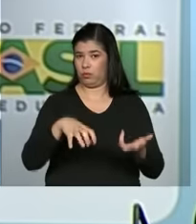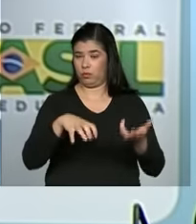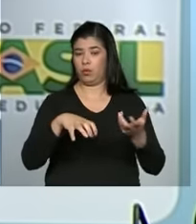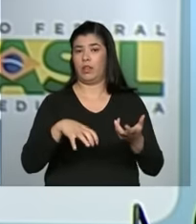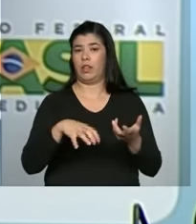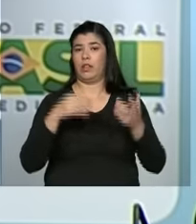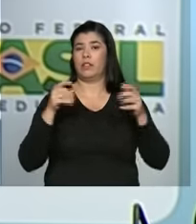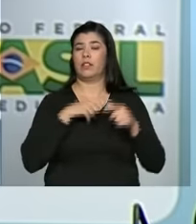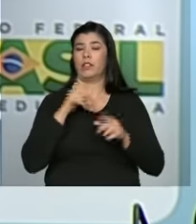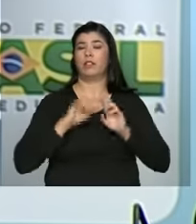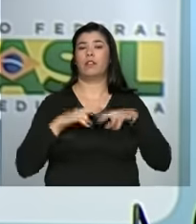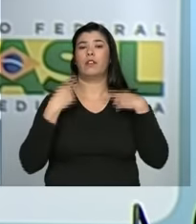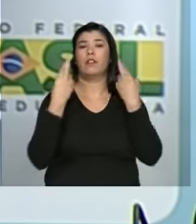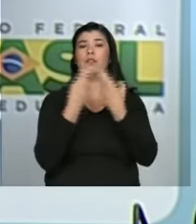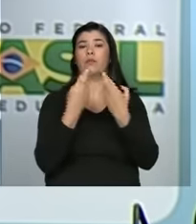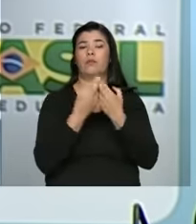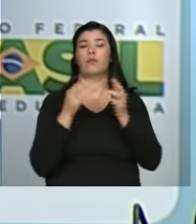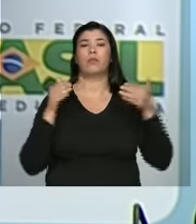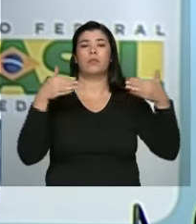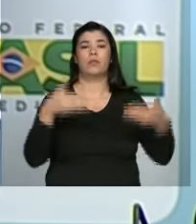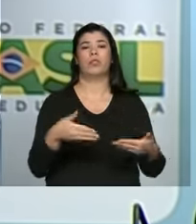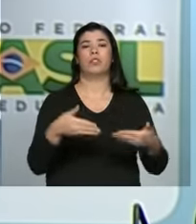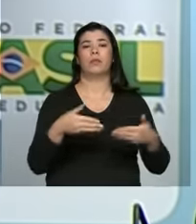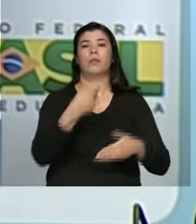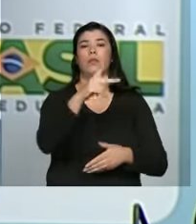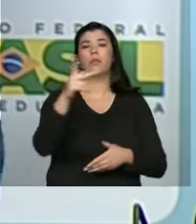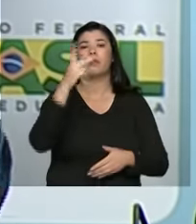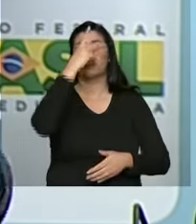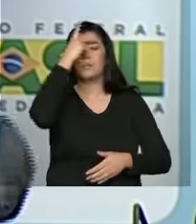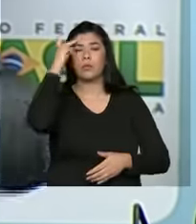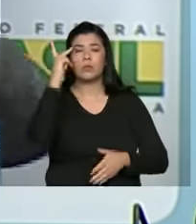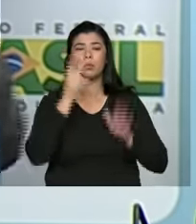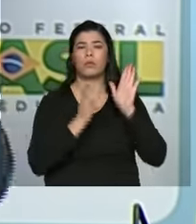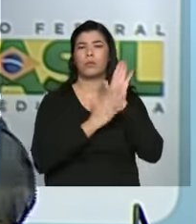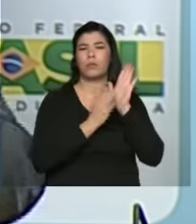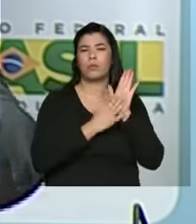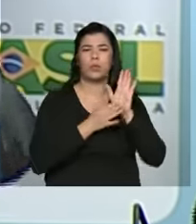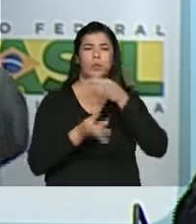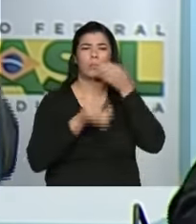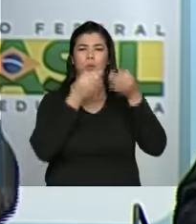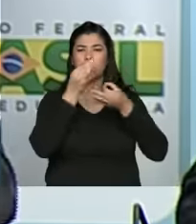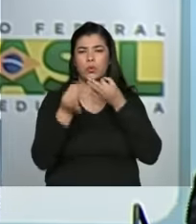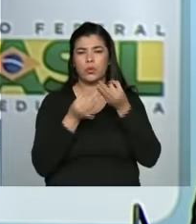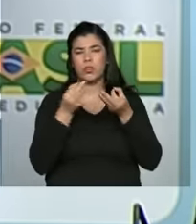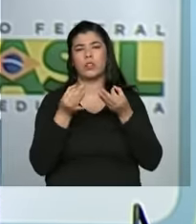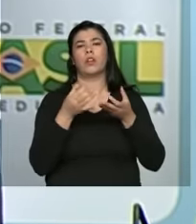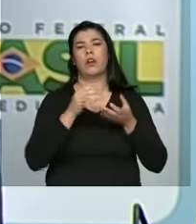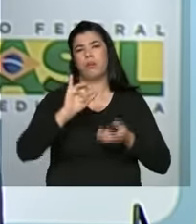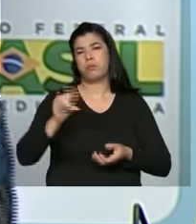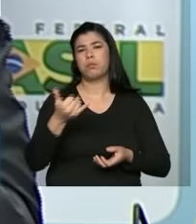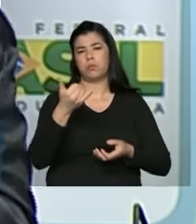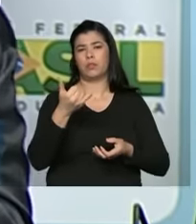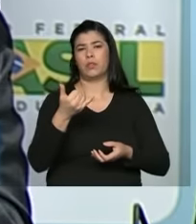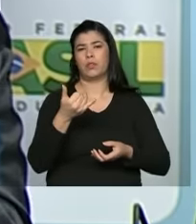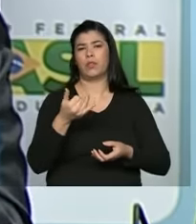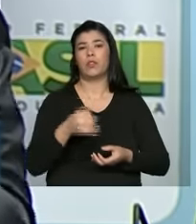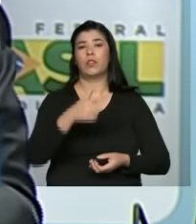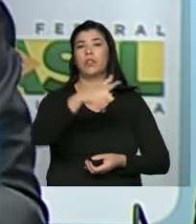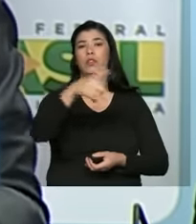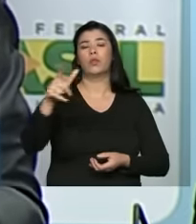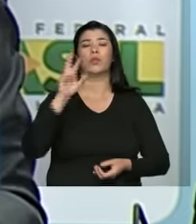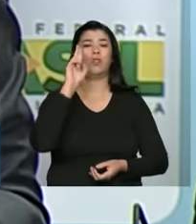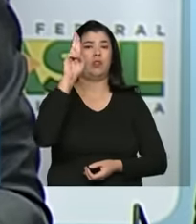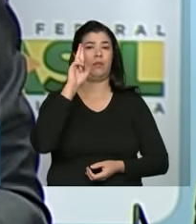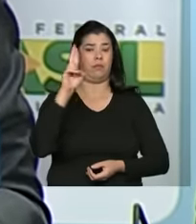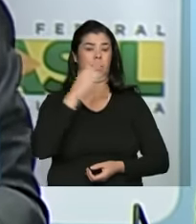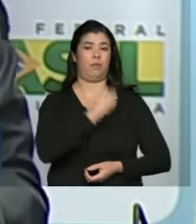representantes que foram ouvidos trouxeram suas contribuições trouxeram suas críticas e também suas sugestões de órgãos e entidades